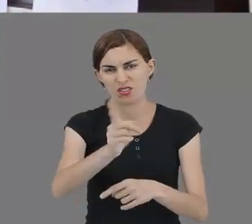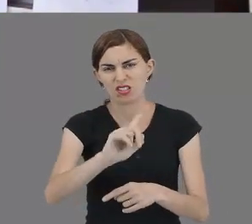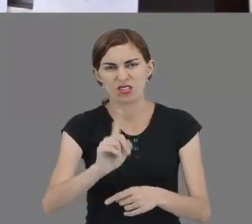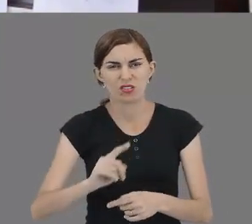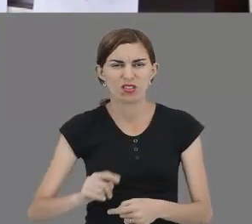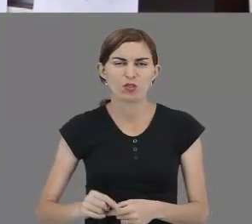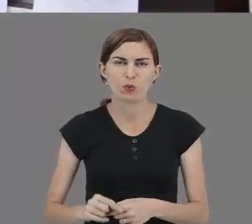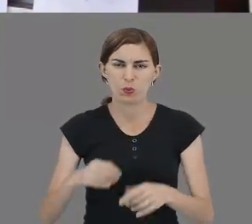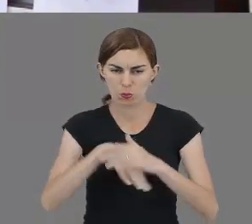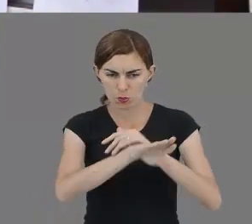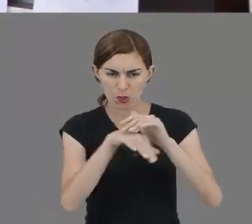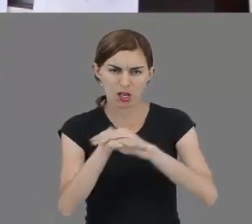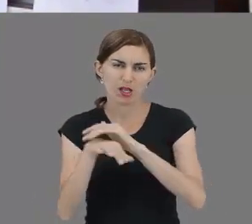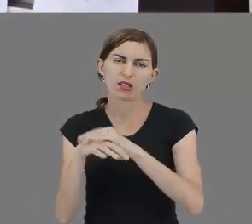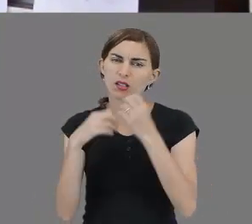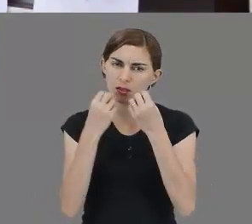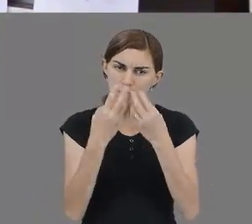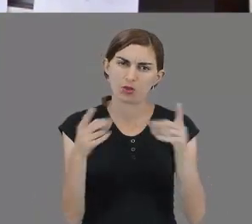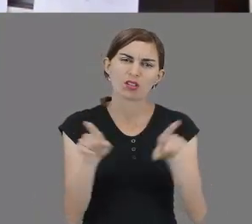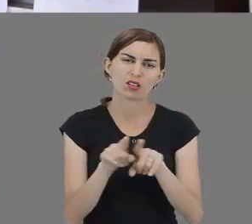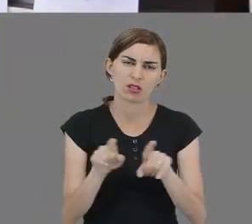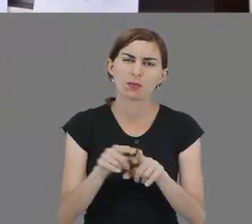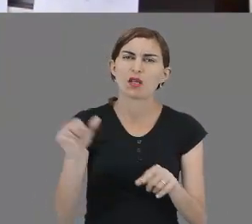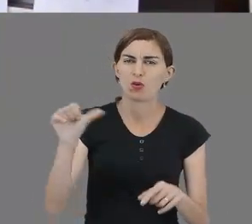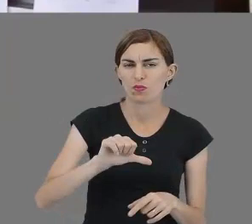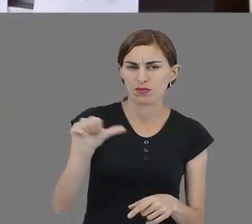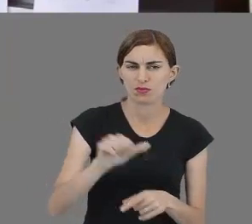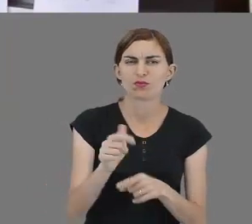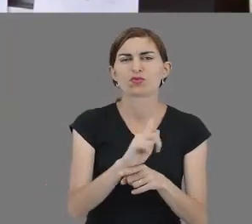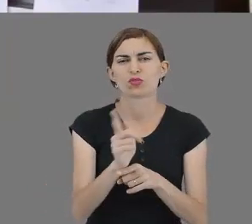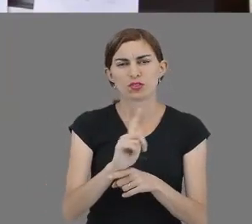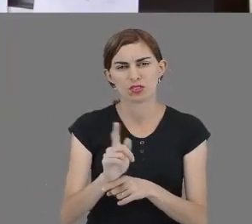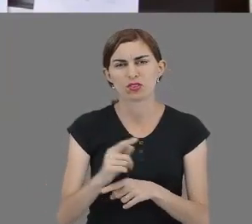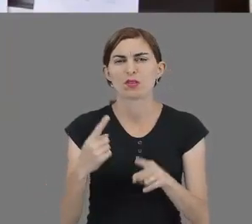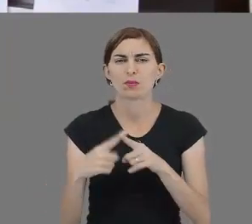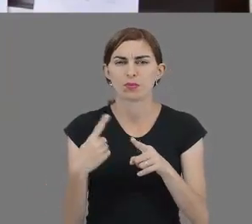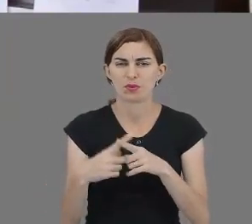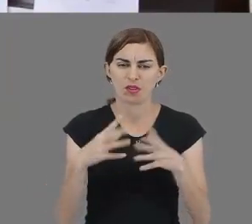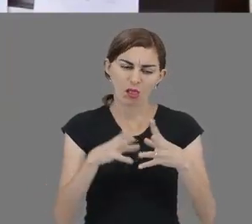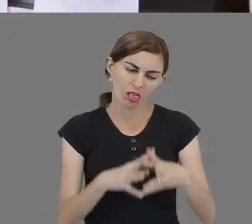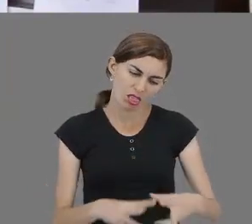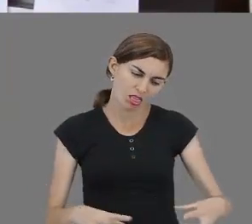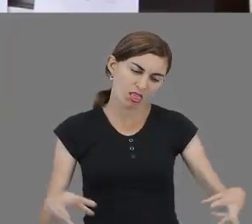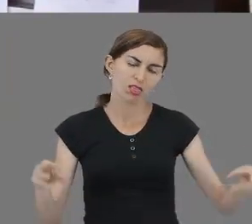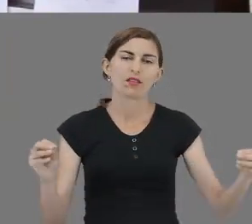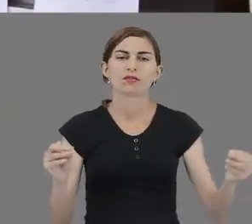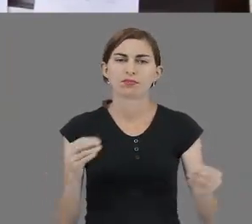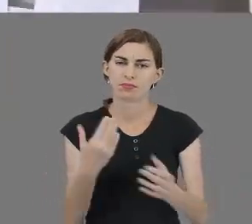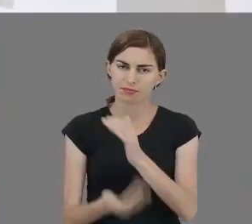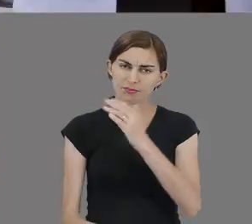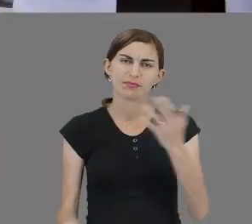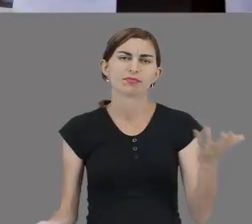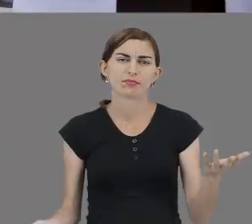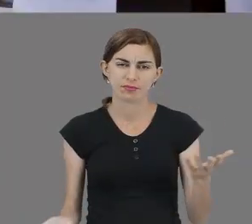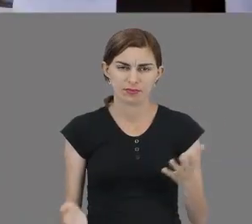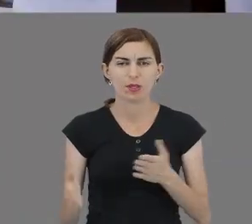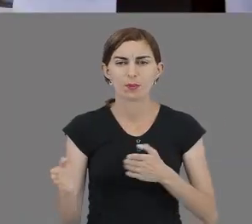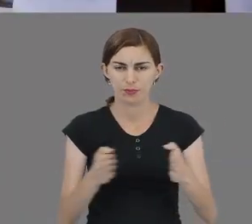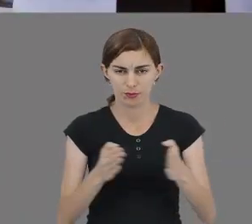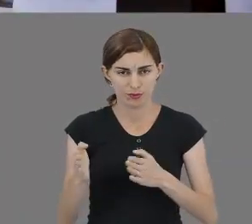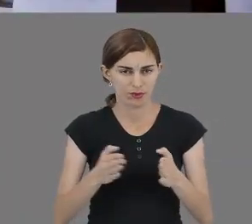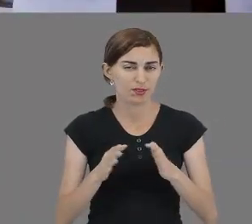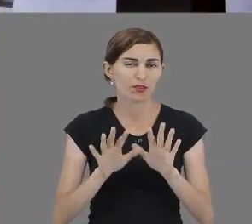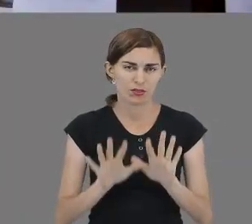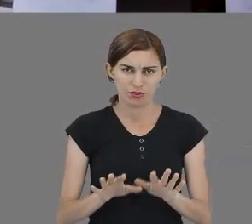Excesso de materiais em estoque pode ser uma má gestão, porque eles podem deteriorar, podem se perder. Por